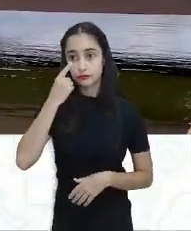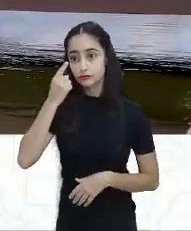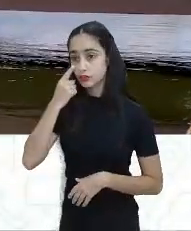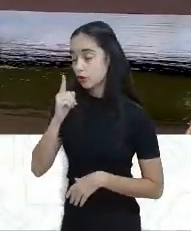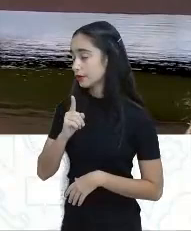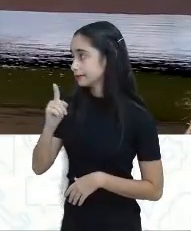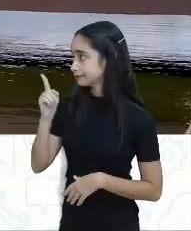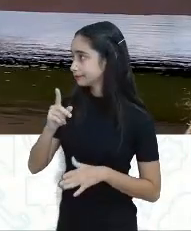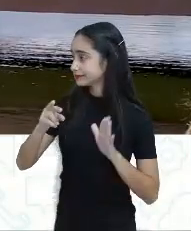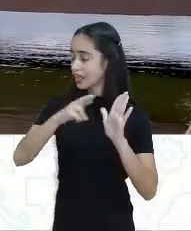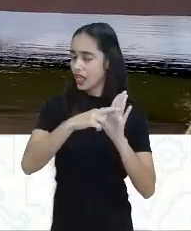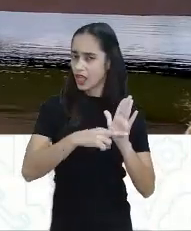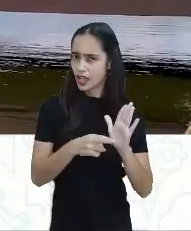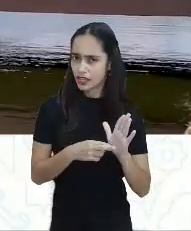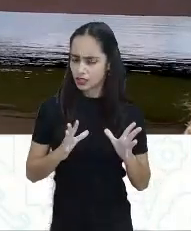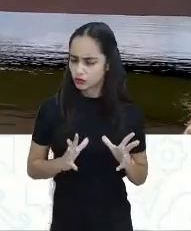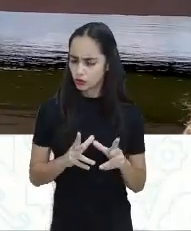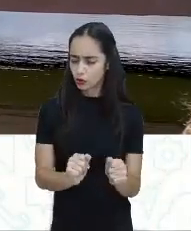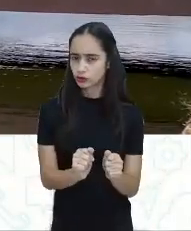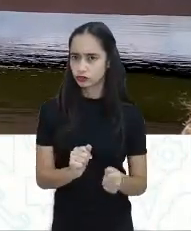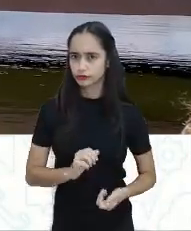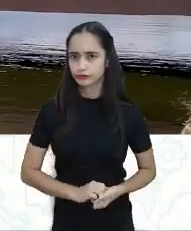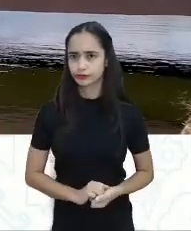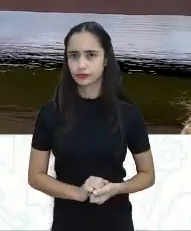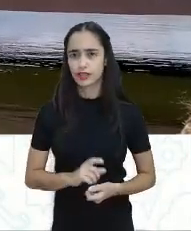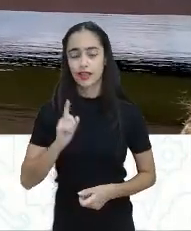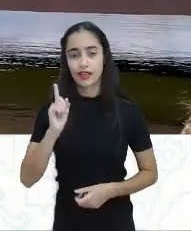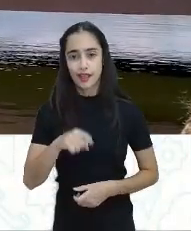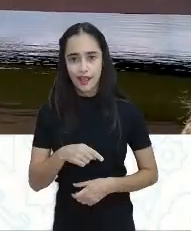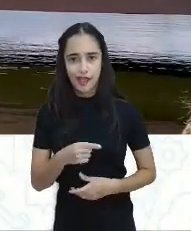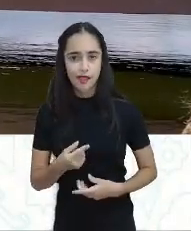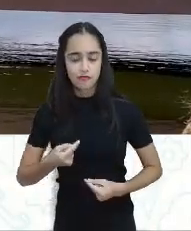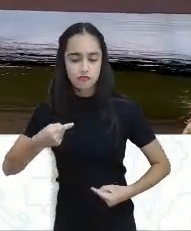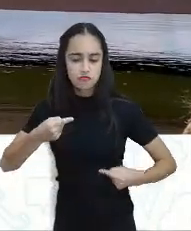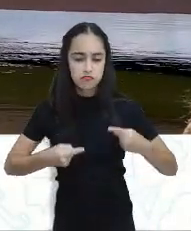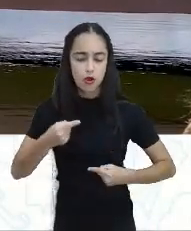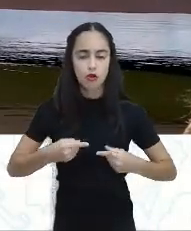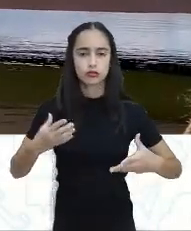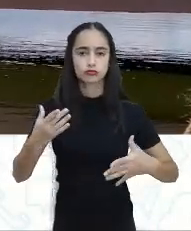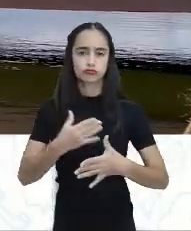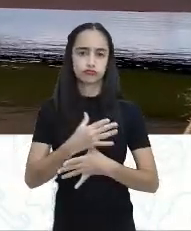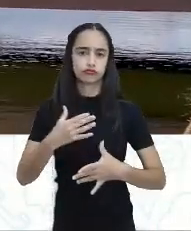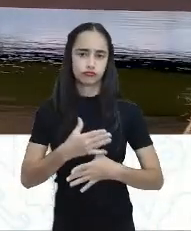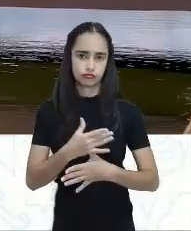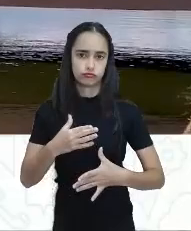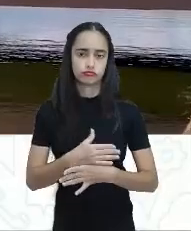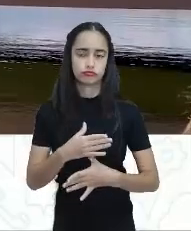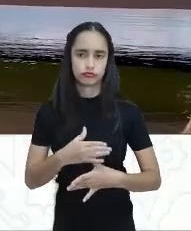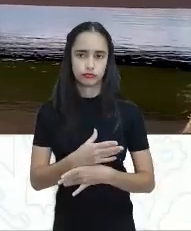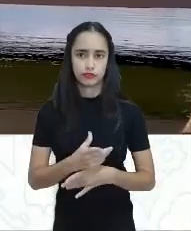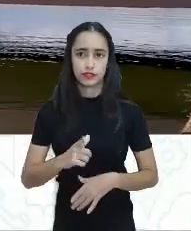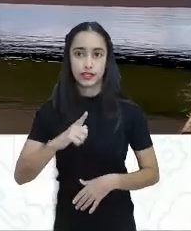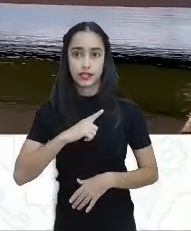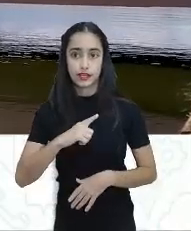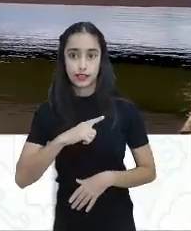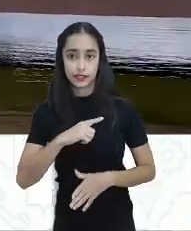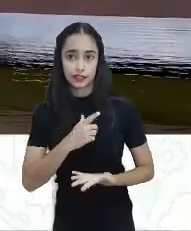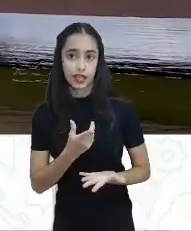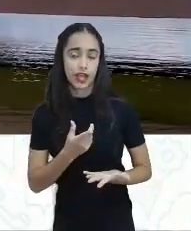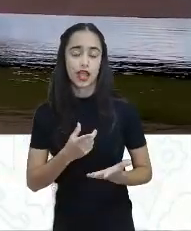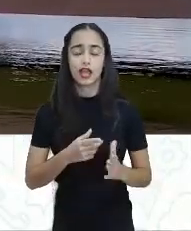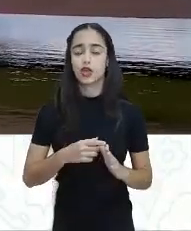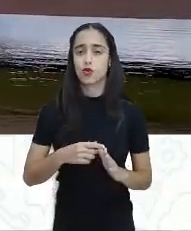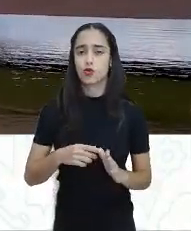essas diretrizes gerais. É um instrumento de política urbana, né, a gente está falando. Tem um plano